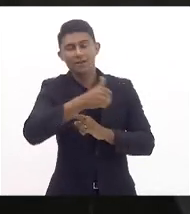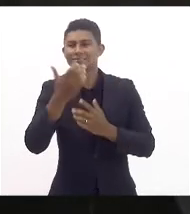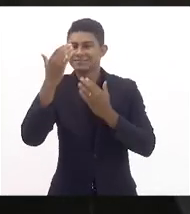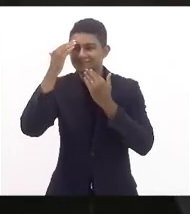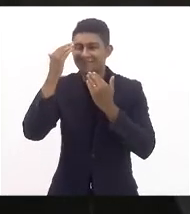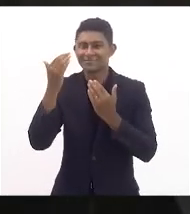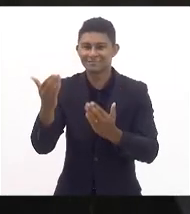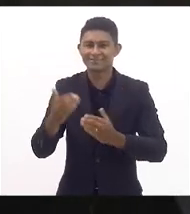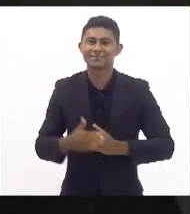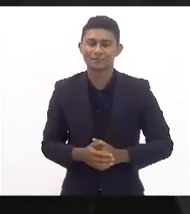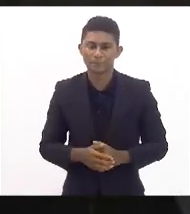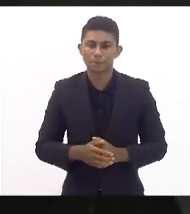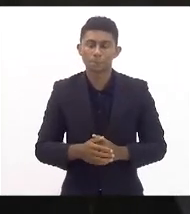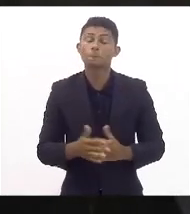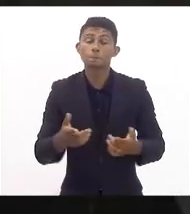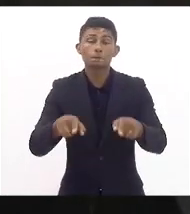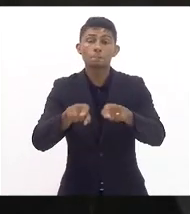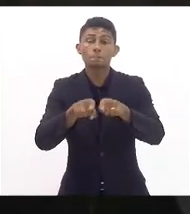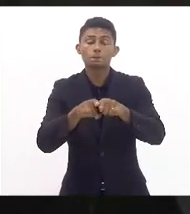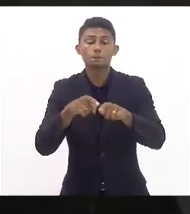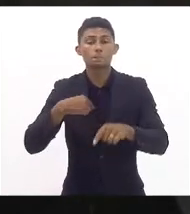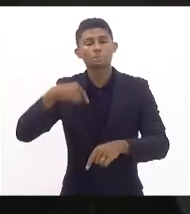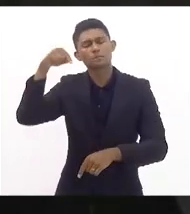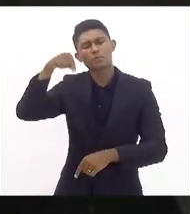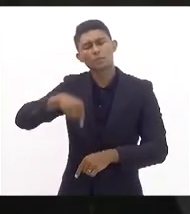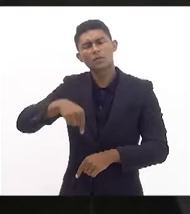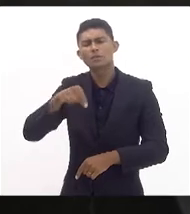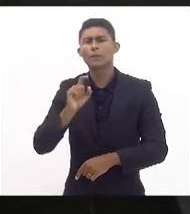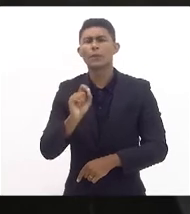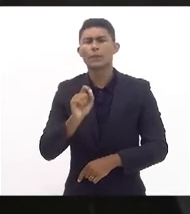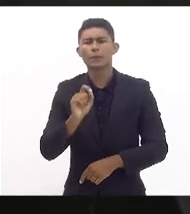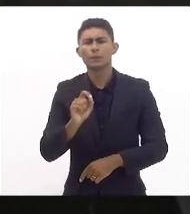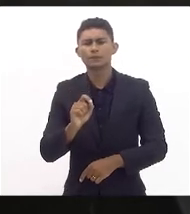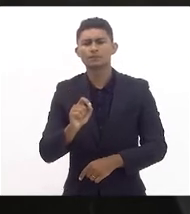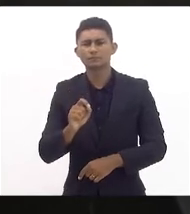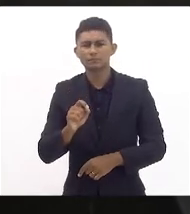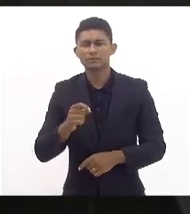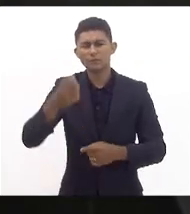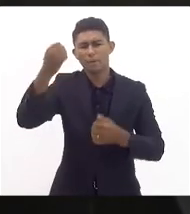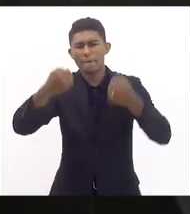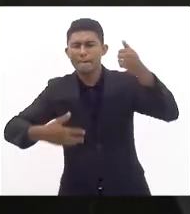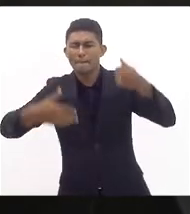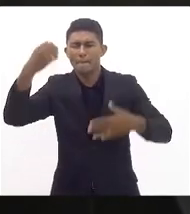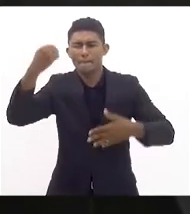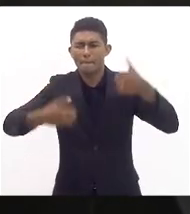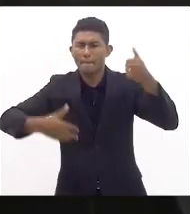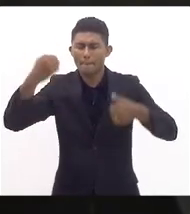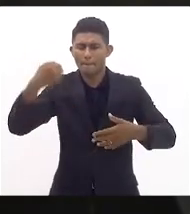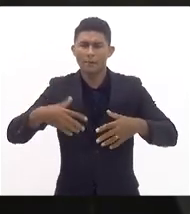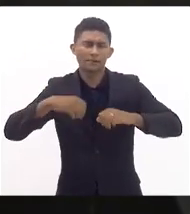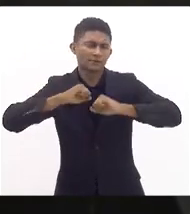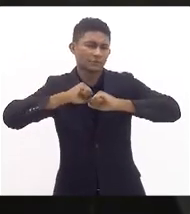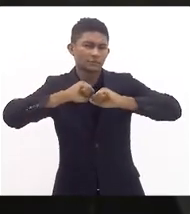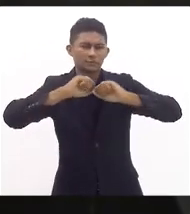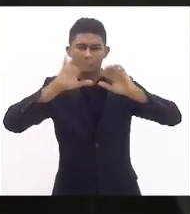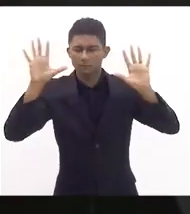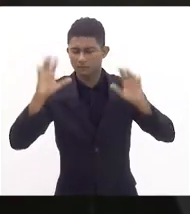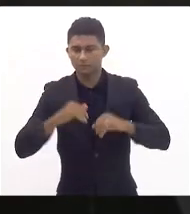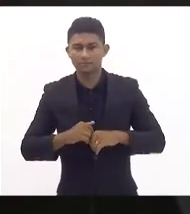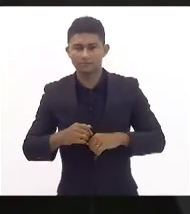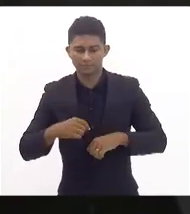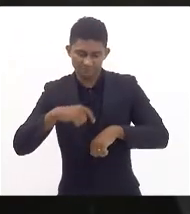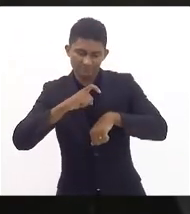agradecimentos. E eu gostaria também de estar prestando alguns esclarecimentos, usar aqui o meu tempo